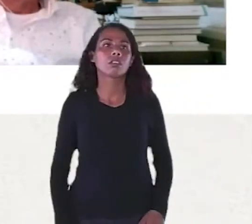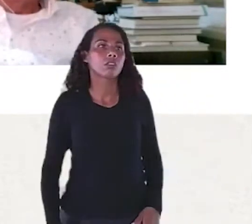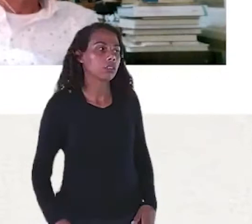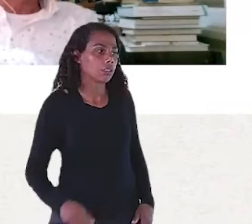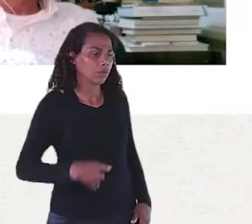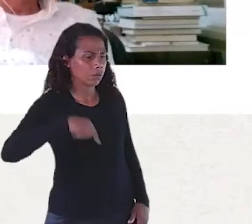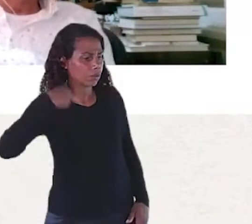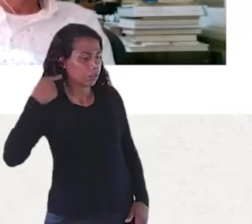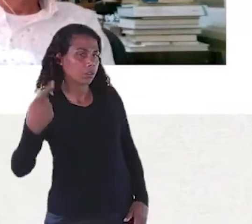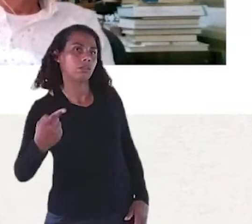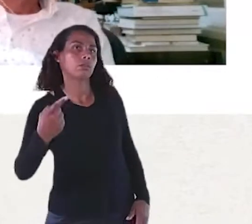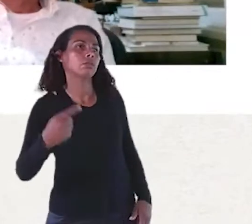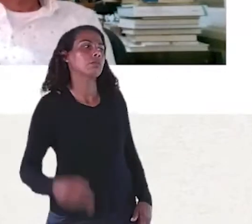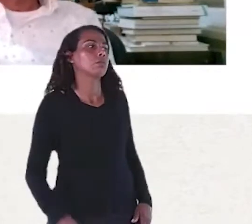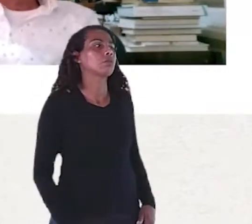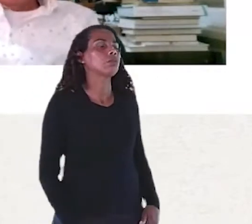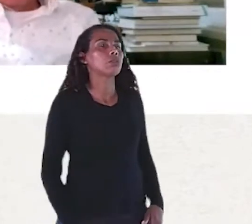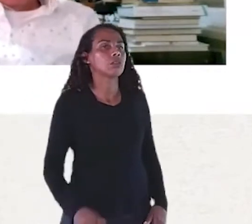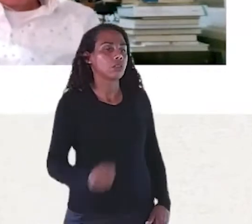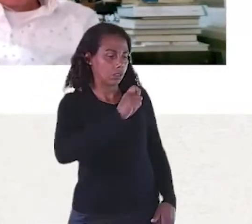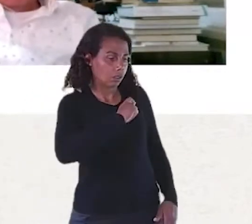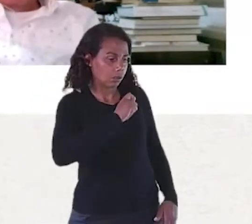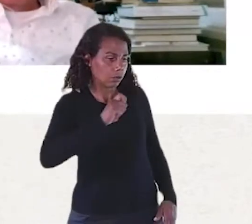contista, romancista.